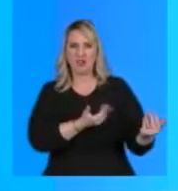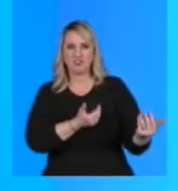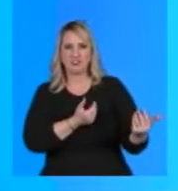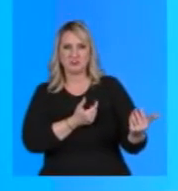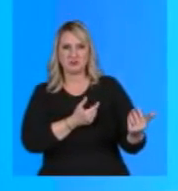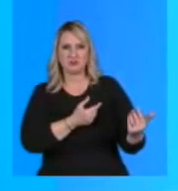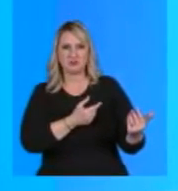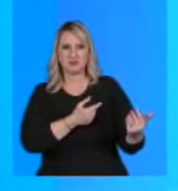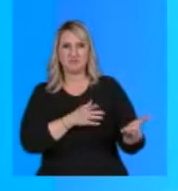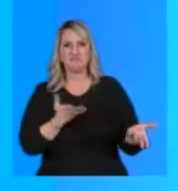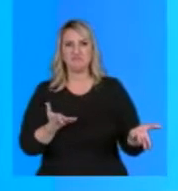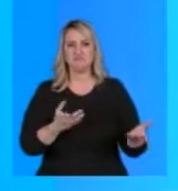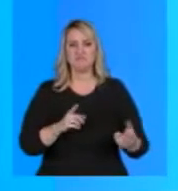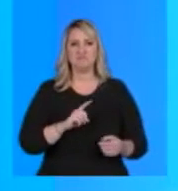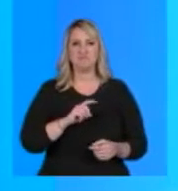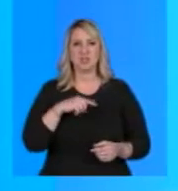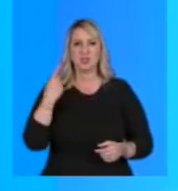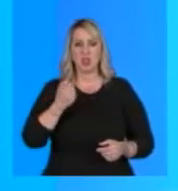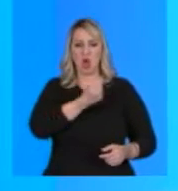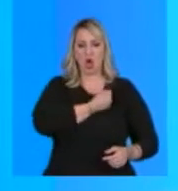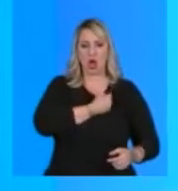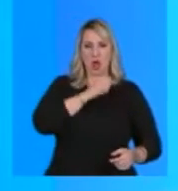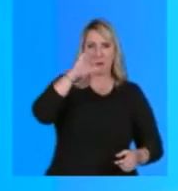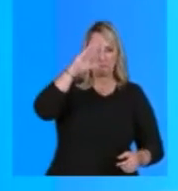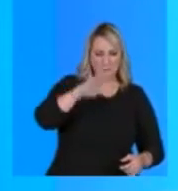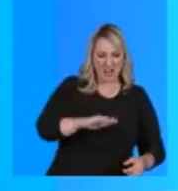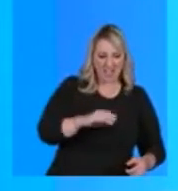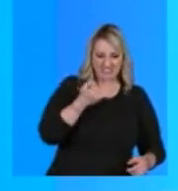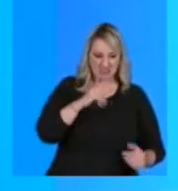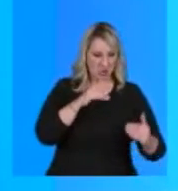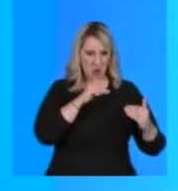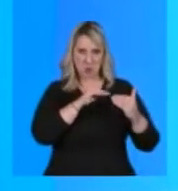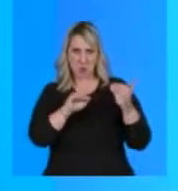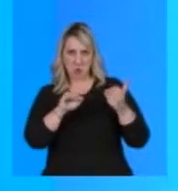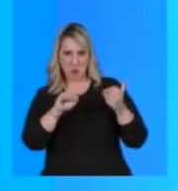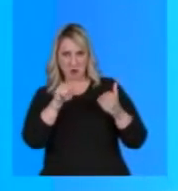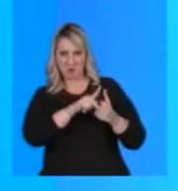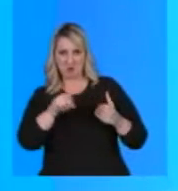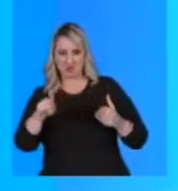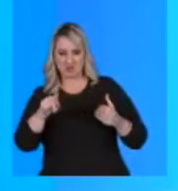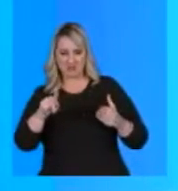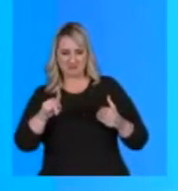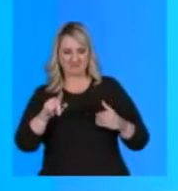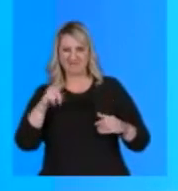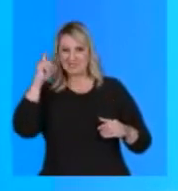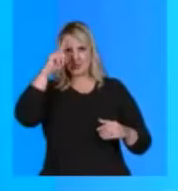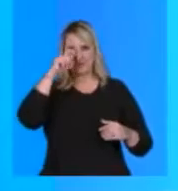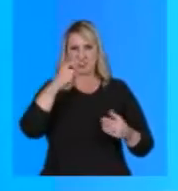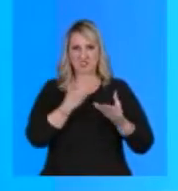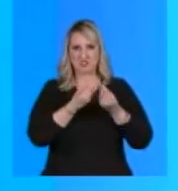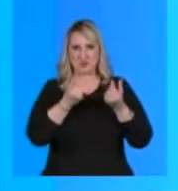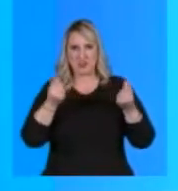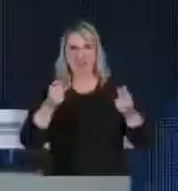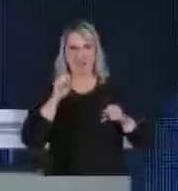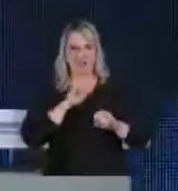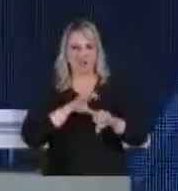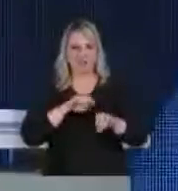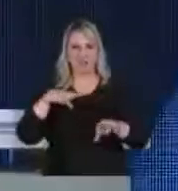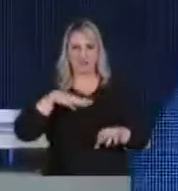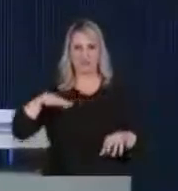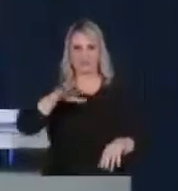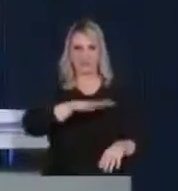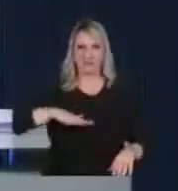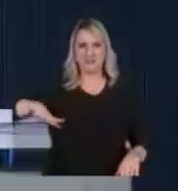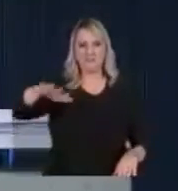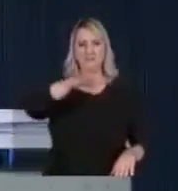ameaçamos é inclusive é com notas baixas caso não concordem com ele dificilmente nós teremos a educação de qualidade em nosso município pedro